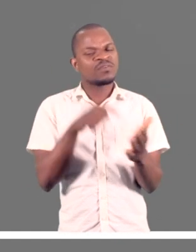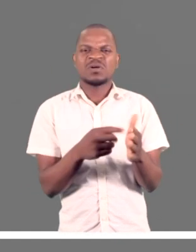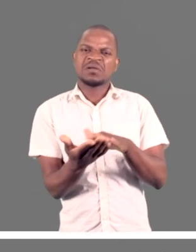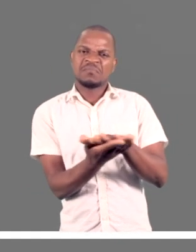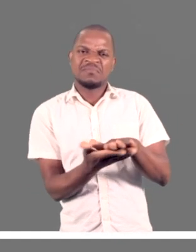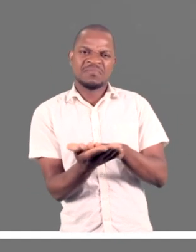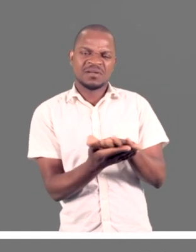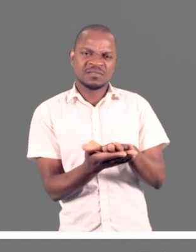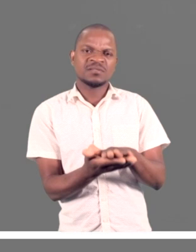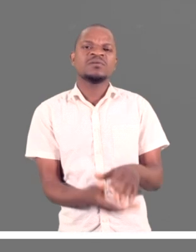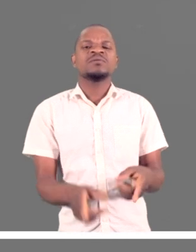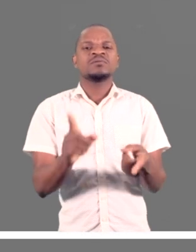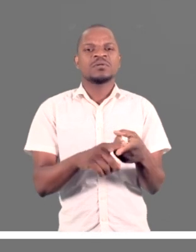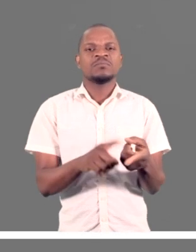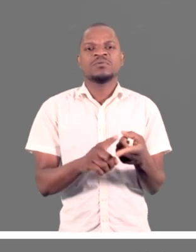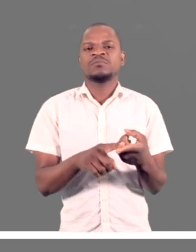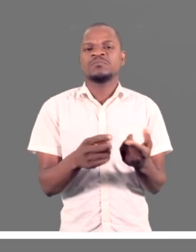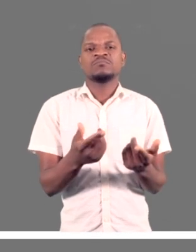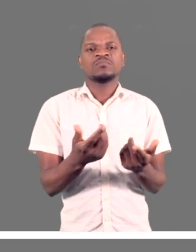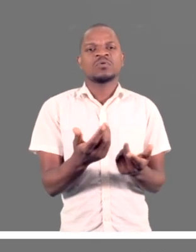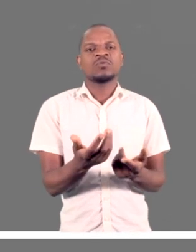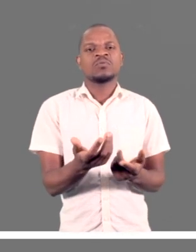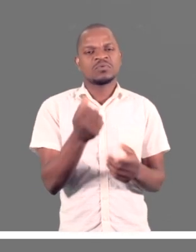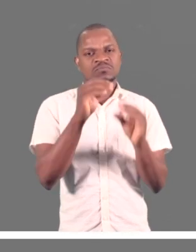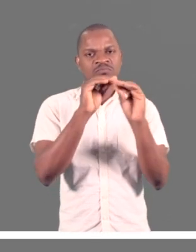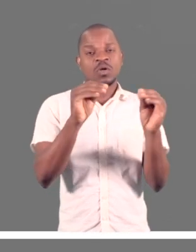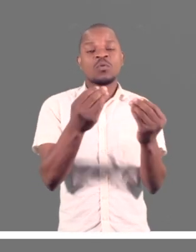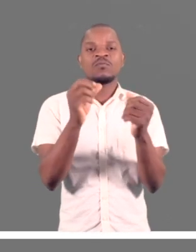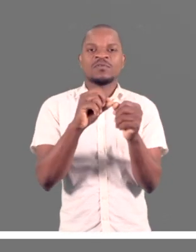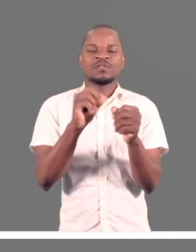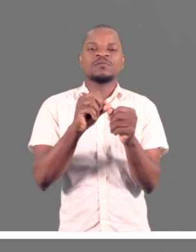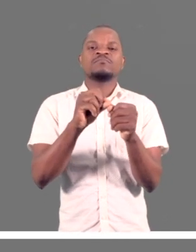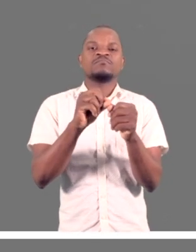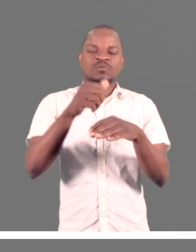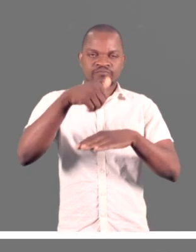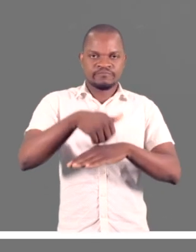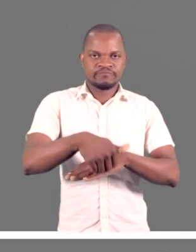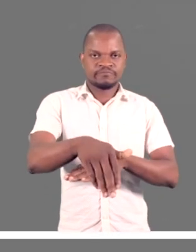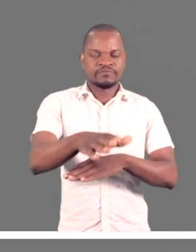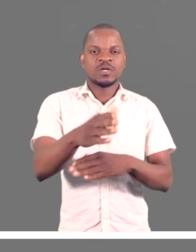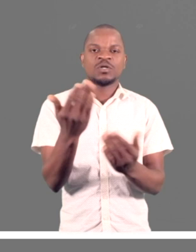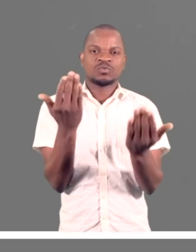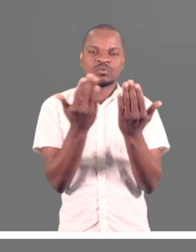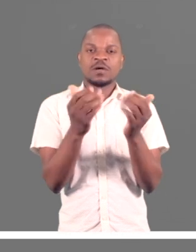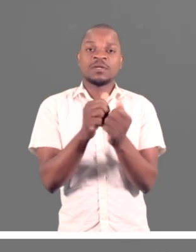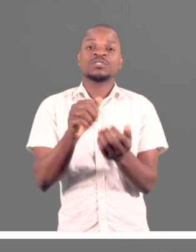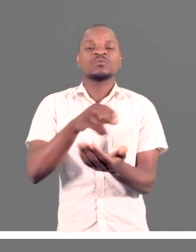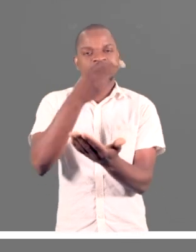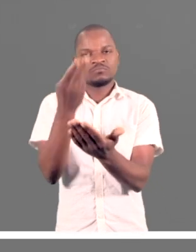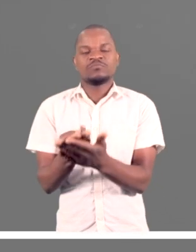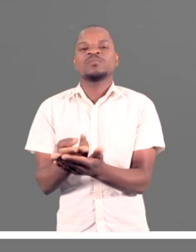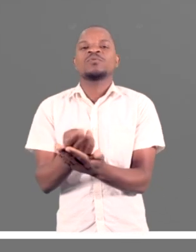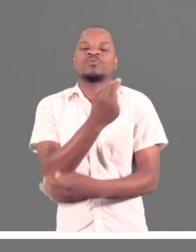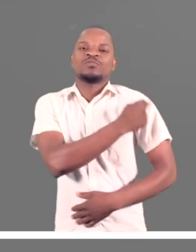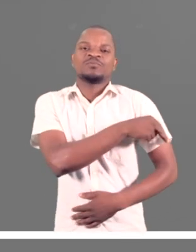infância e não sol ser ensinado de um continuar os seus estudos enquanto continuam internados no